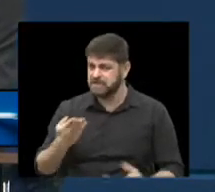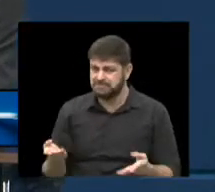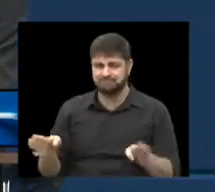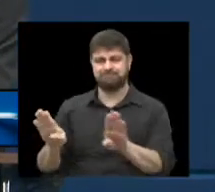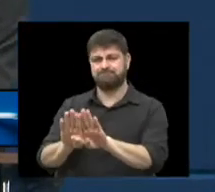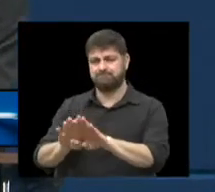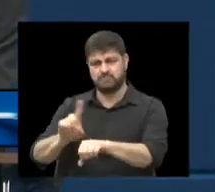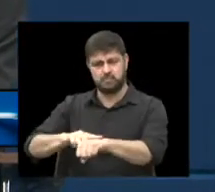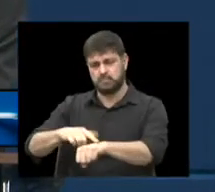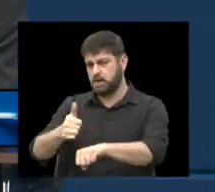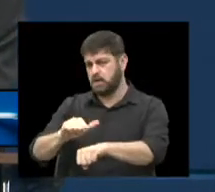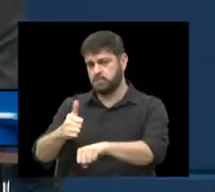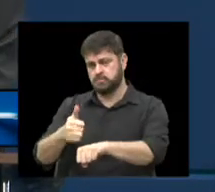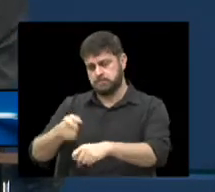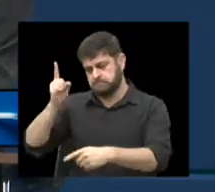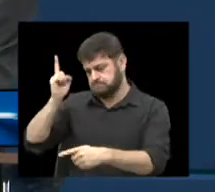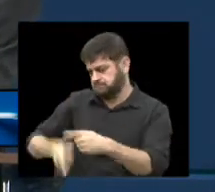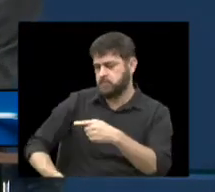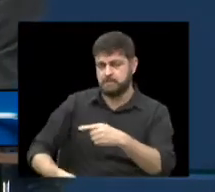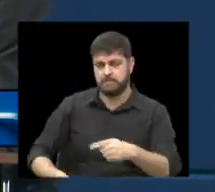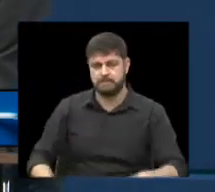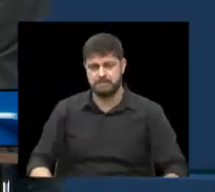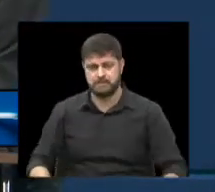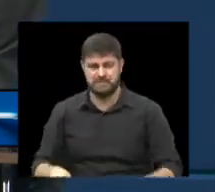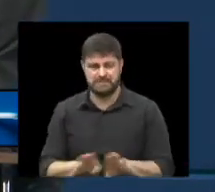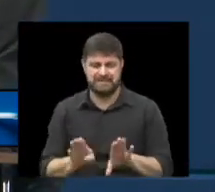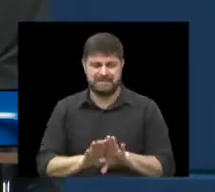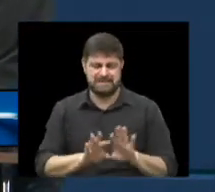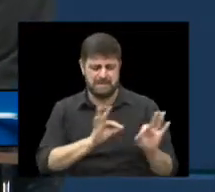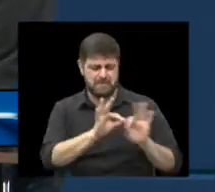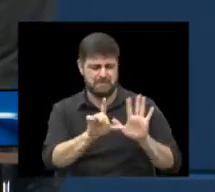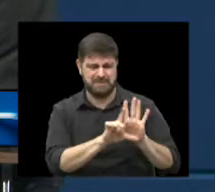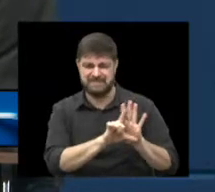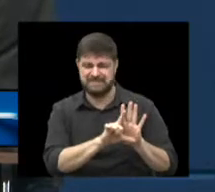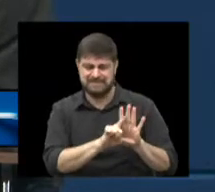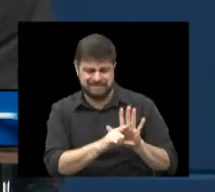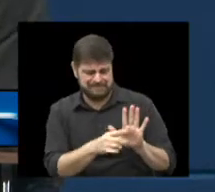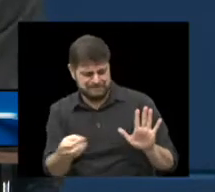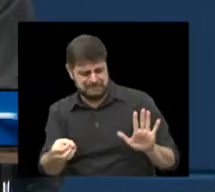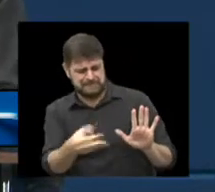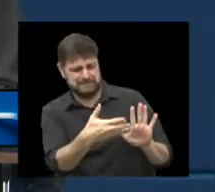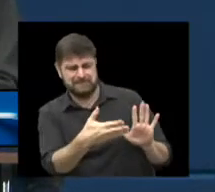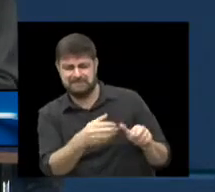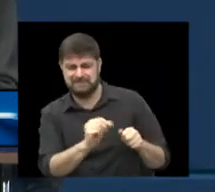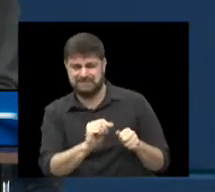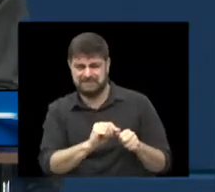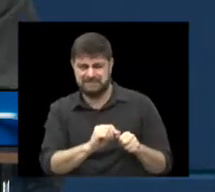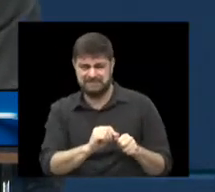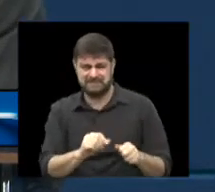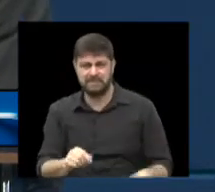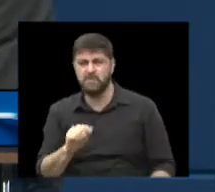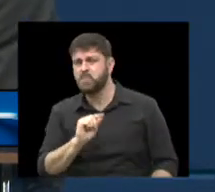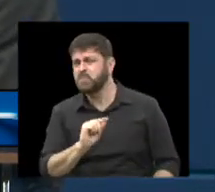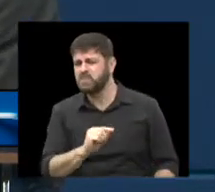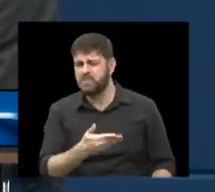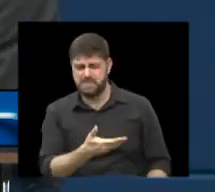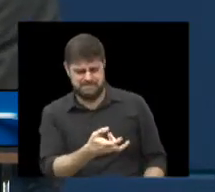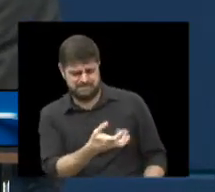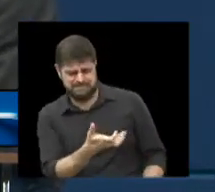partir das 11 horas, né? E mais, o projeto inova juridicamente, tem uma inovação que é algo